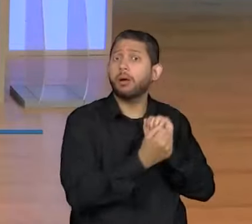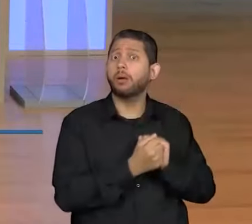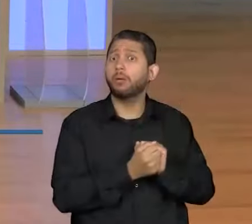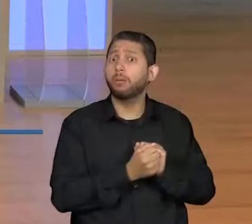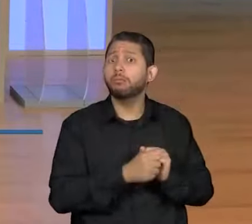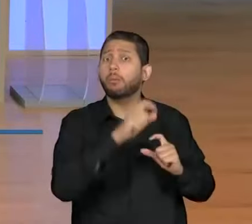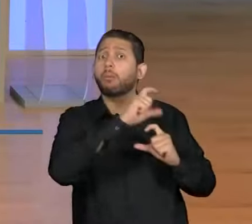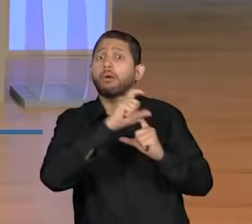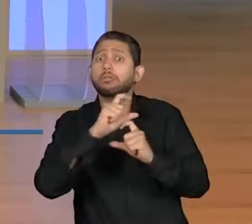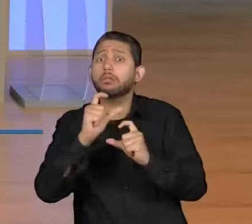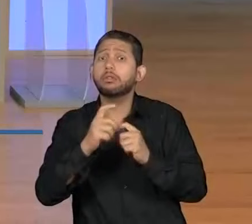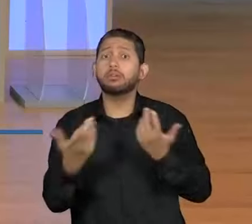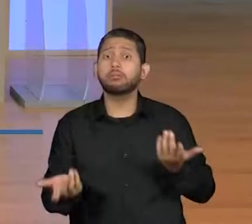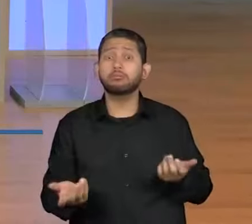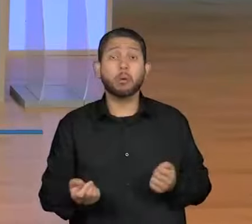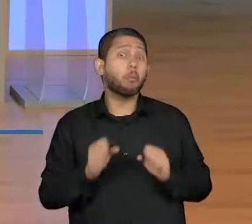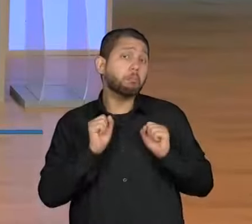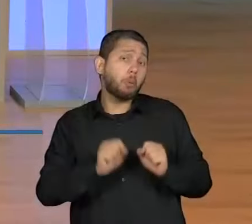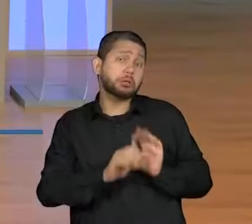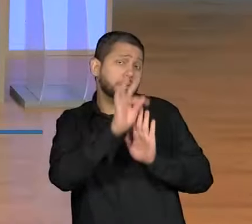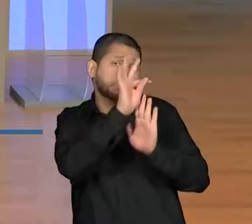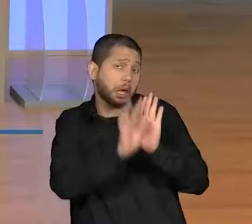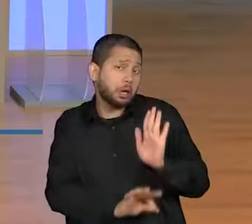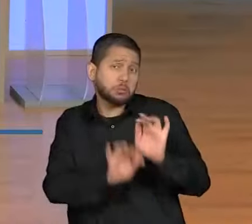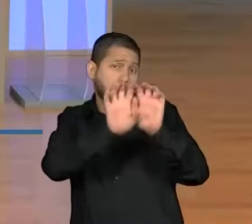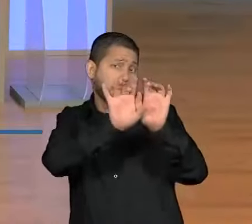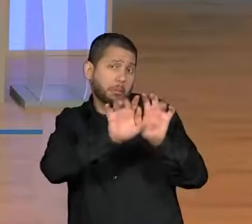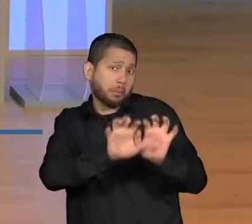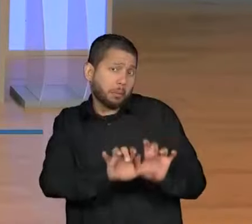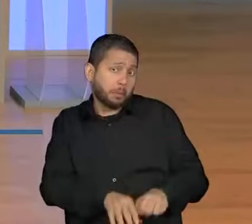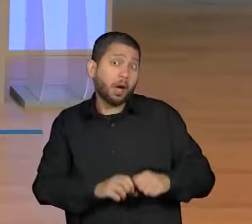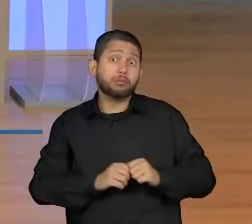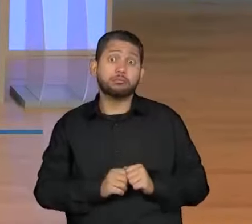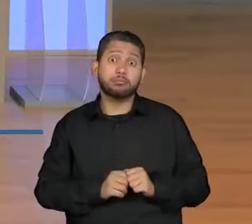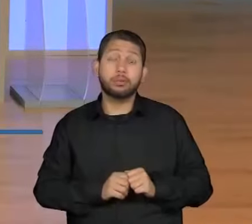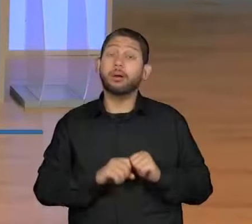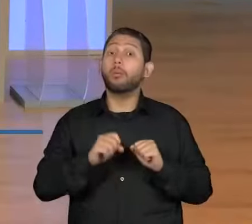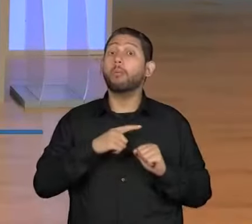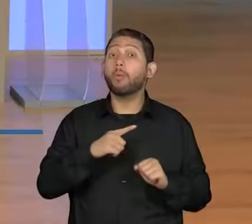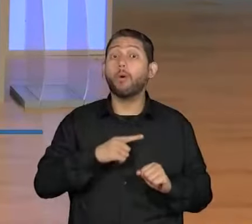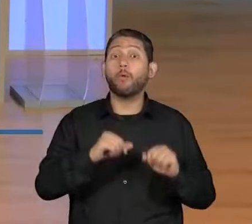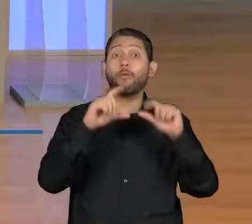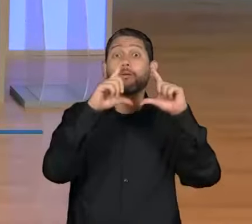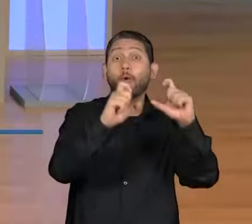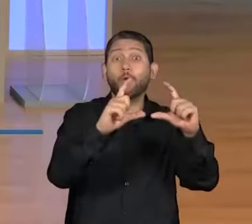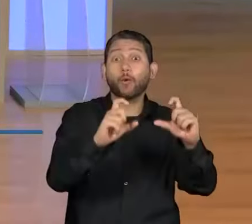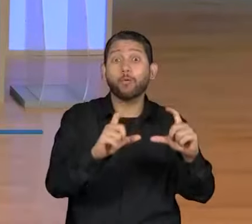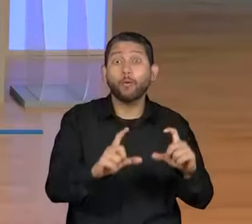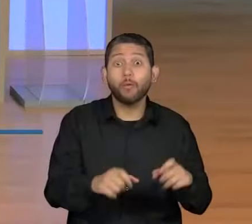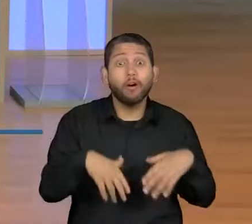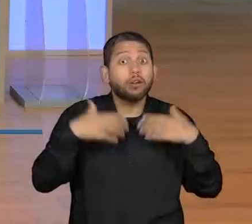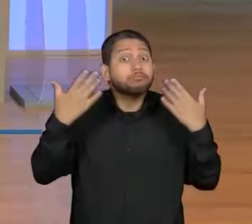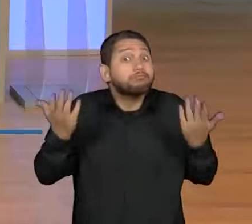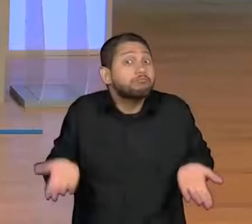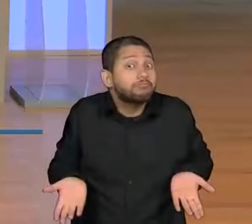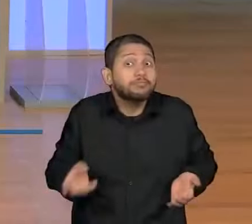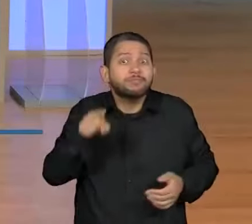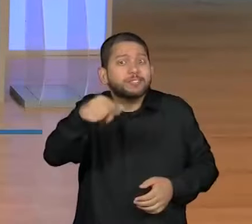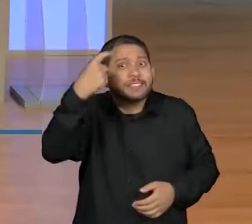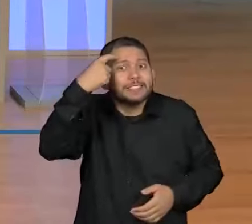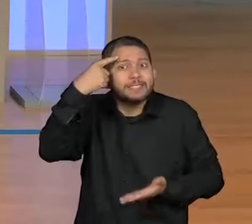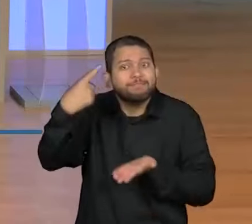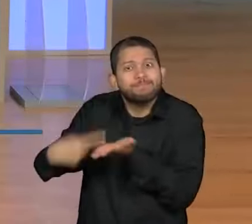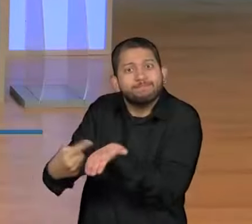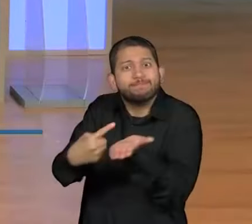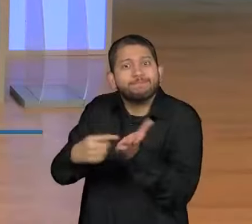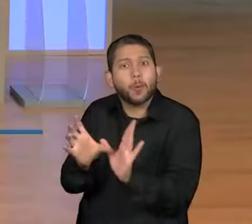cidade, pode ser um texto informativo, Sim. pode ser por fotos e fotolegendas, você vai escolher. Só que aí